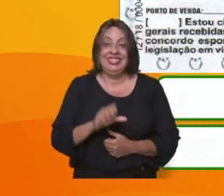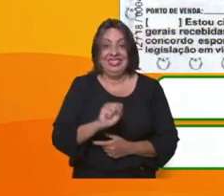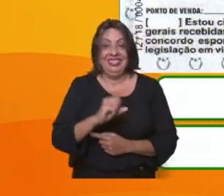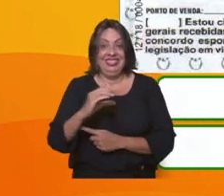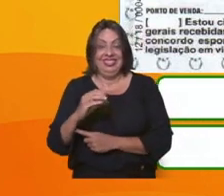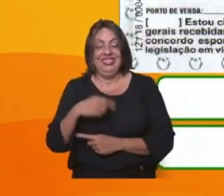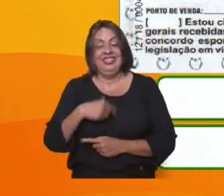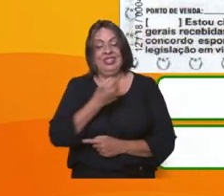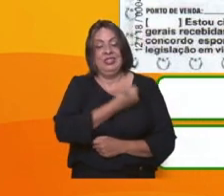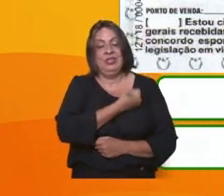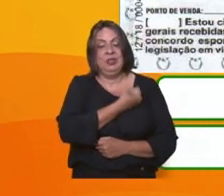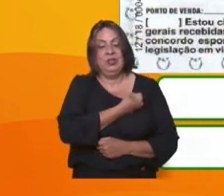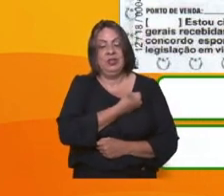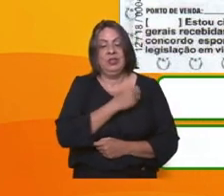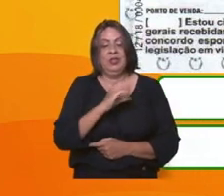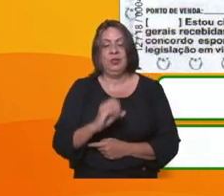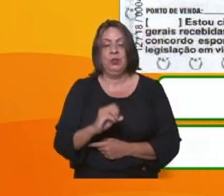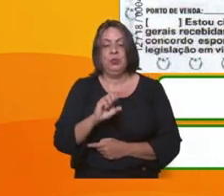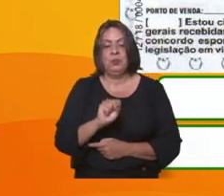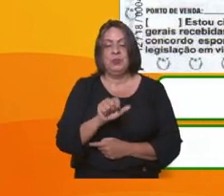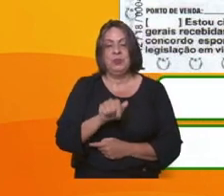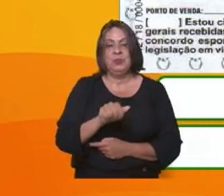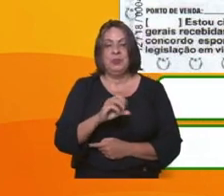o título aí do Emanuel é o